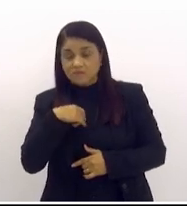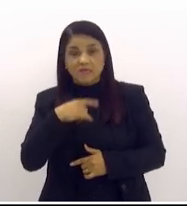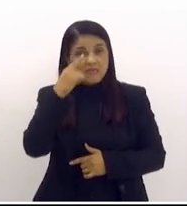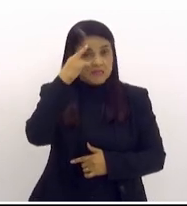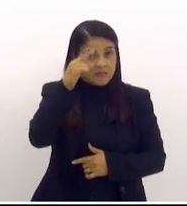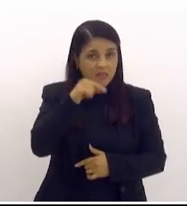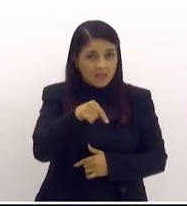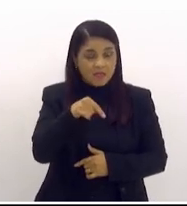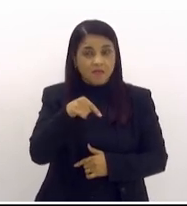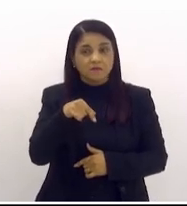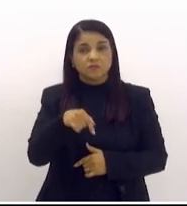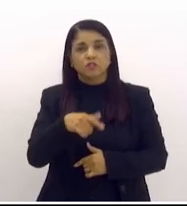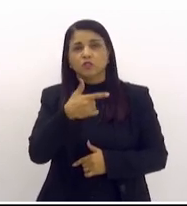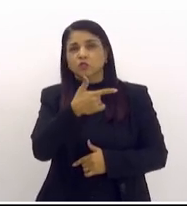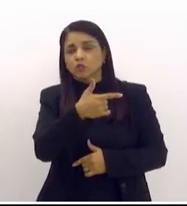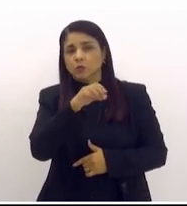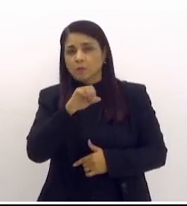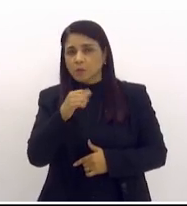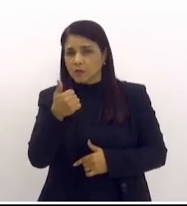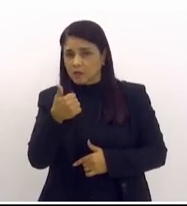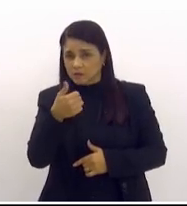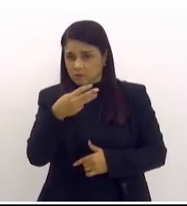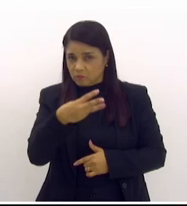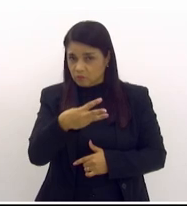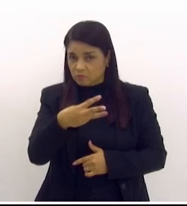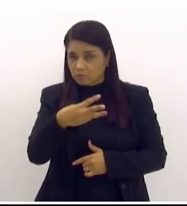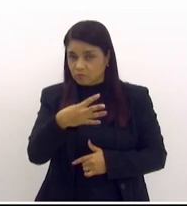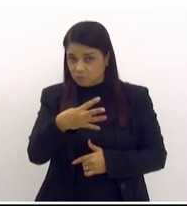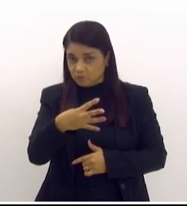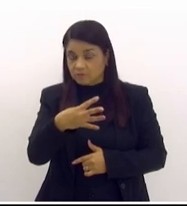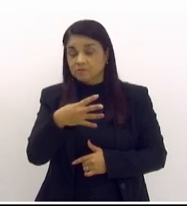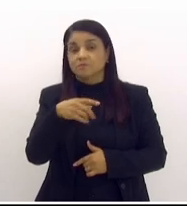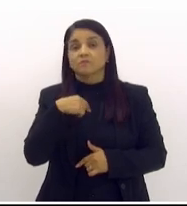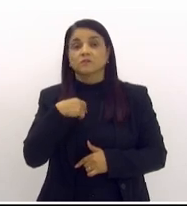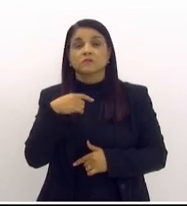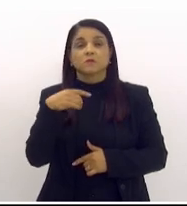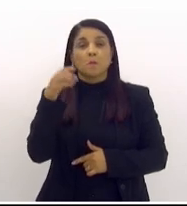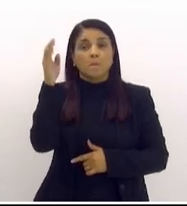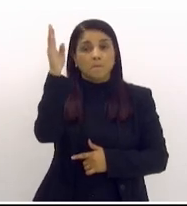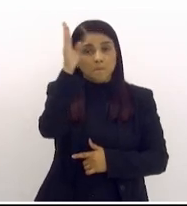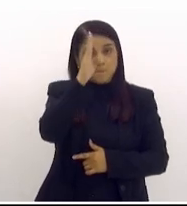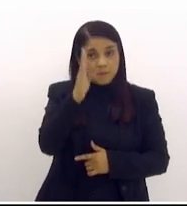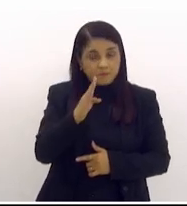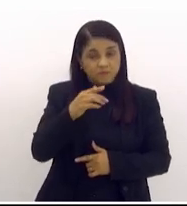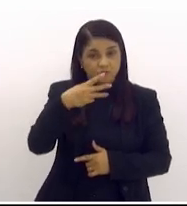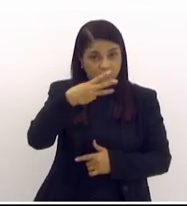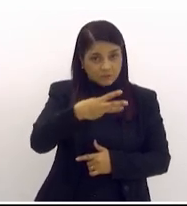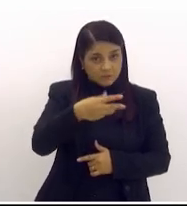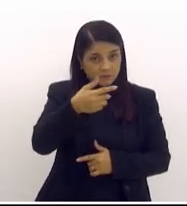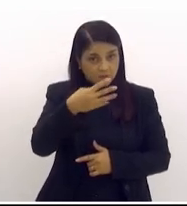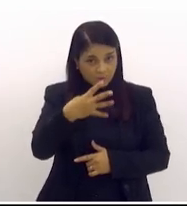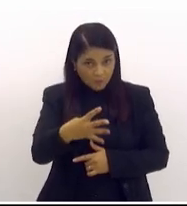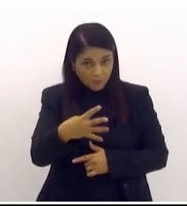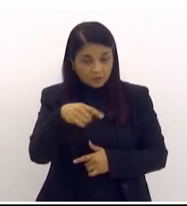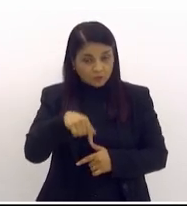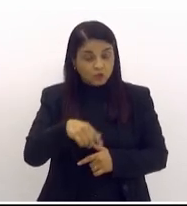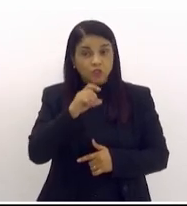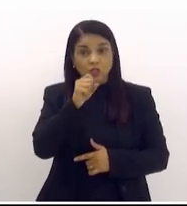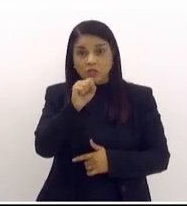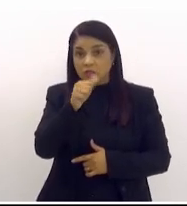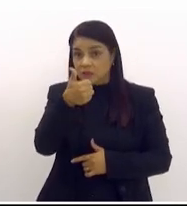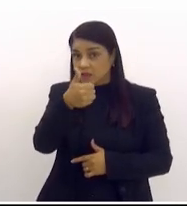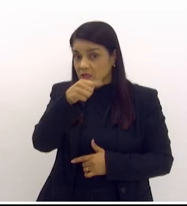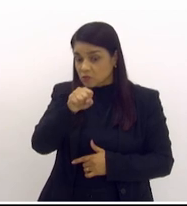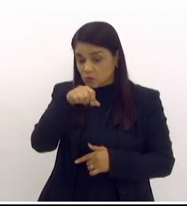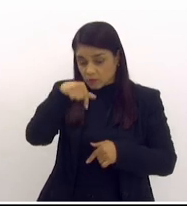e vindo mais para cá em 2014 o Brasil dos 34 estaleiros que tinham no Brasil 18 estavam aqui no Rio de Janeiro